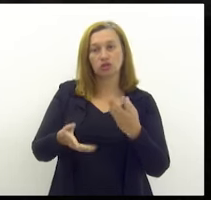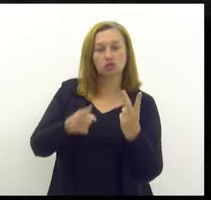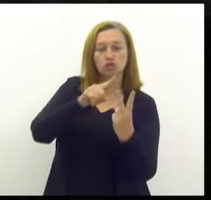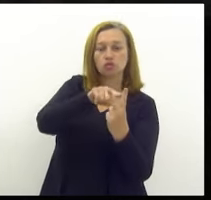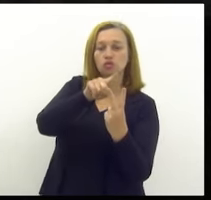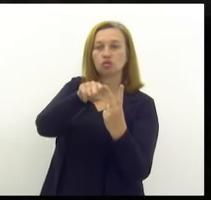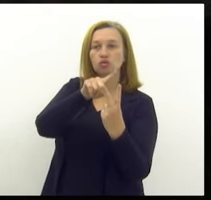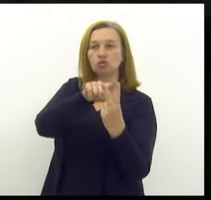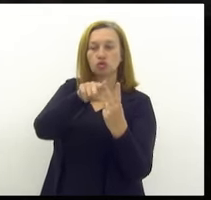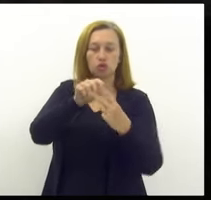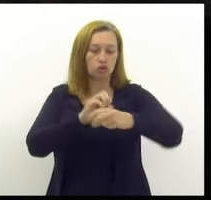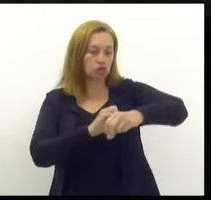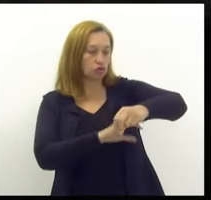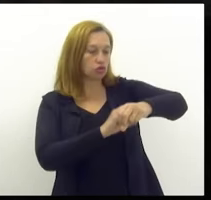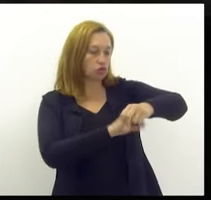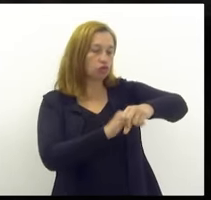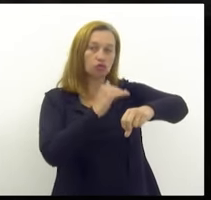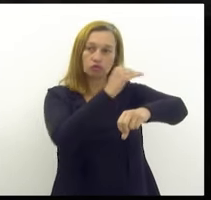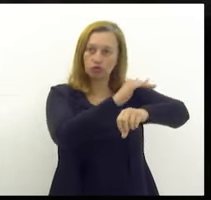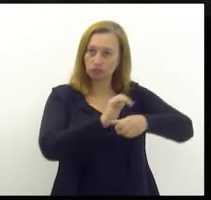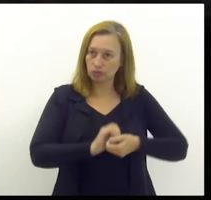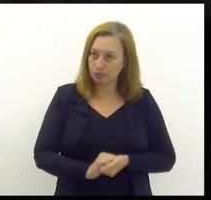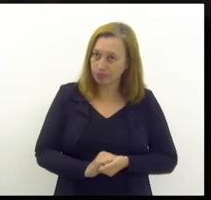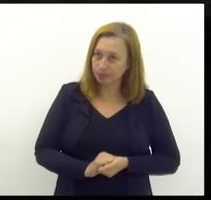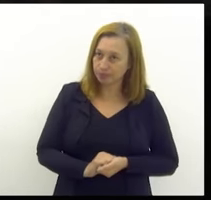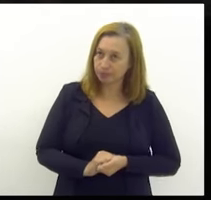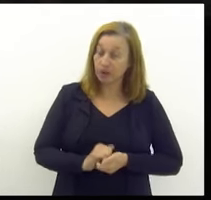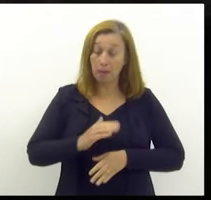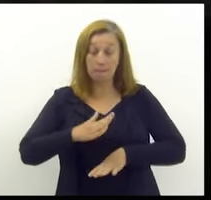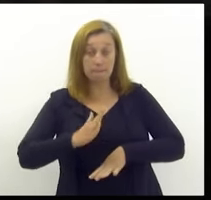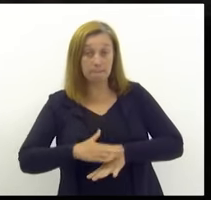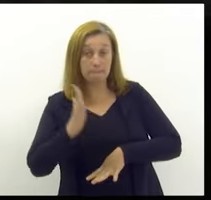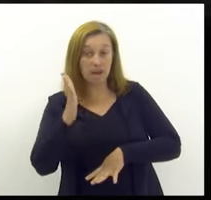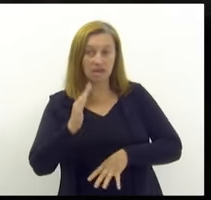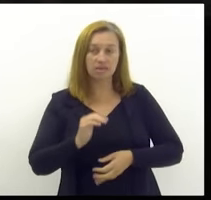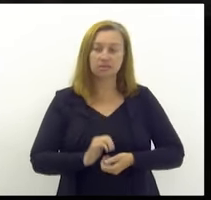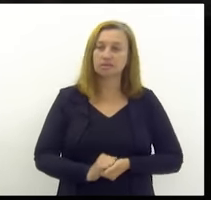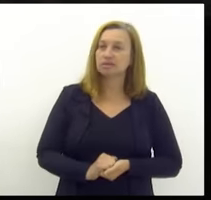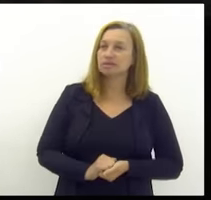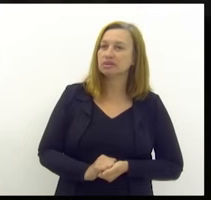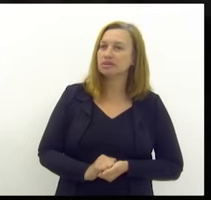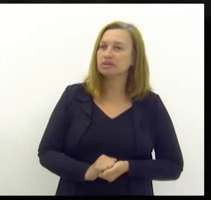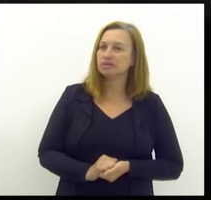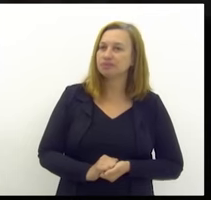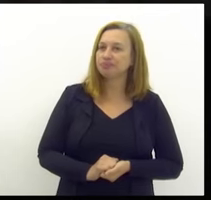fundos Deputado Serginho que estão mais